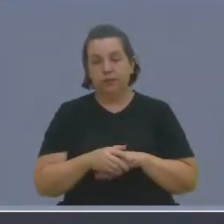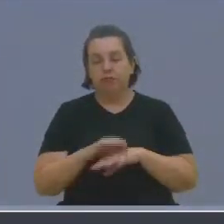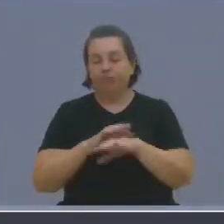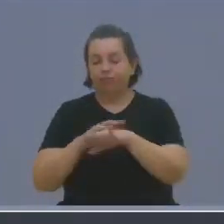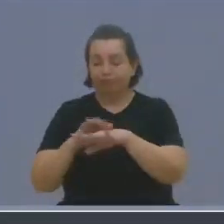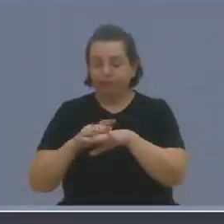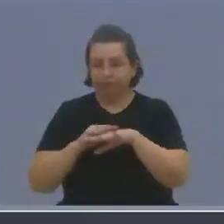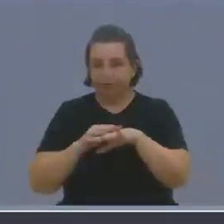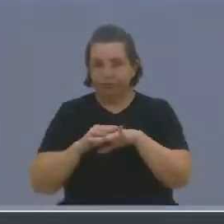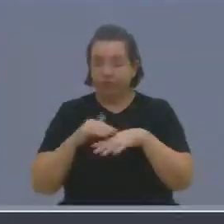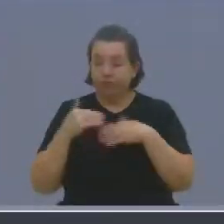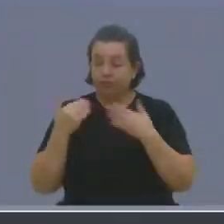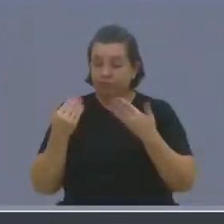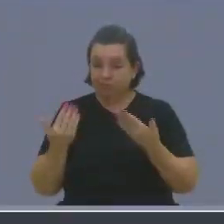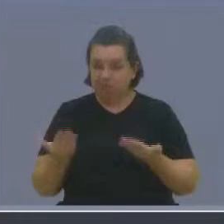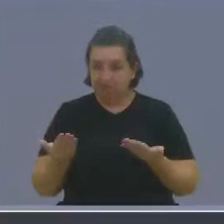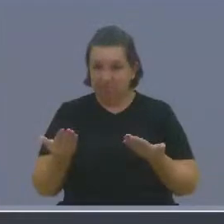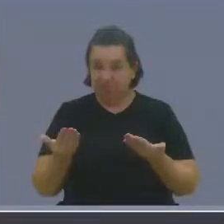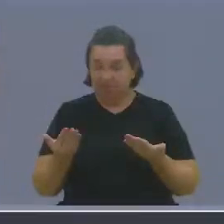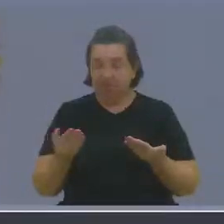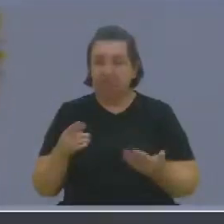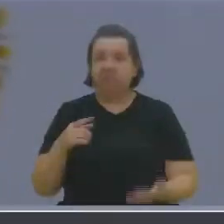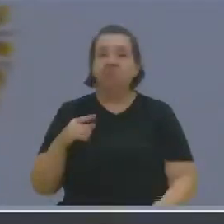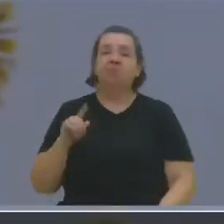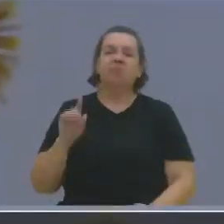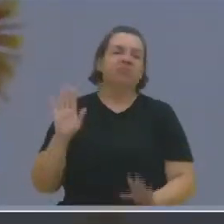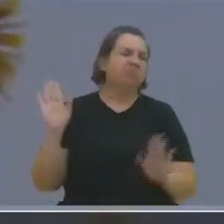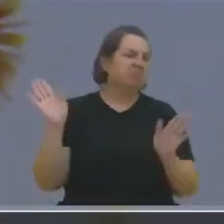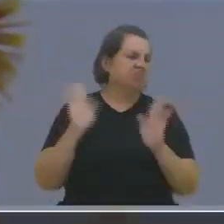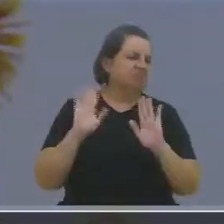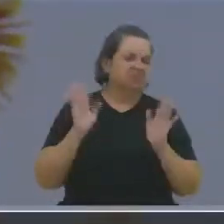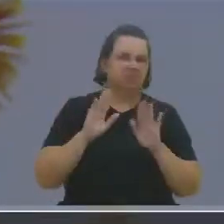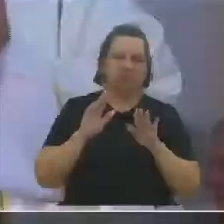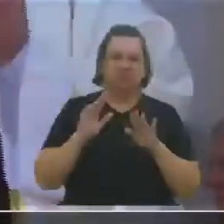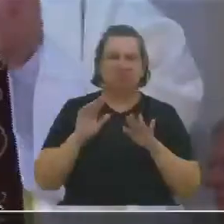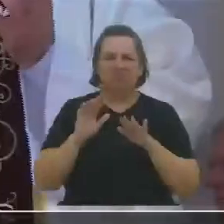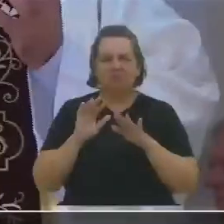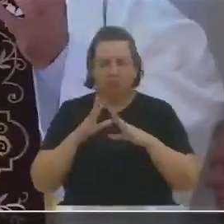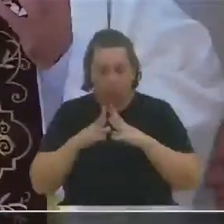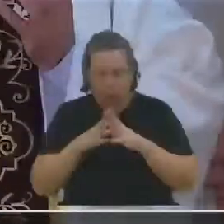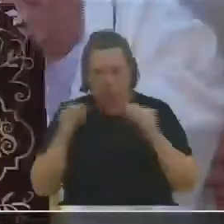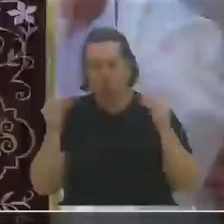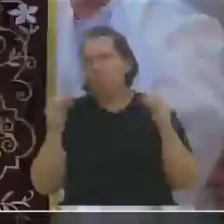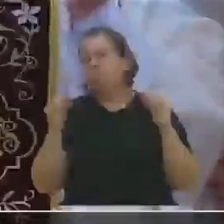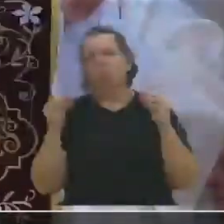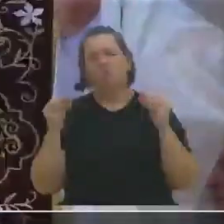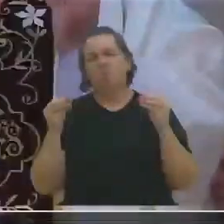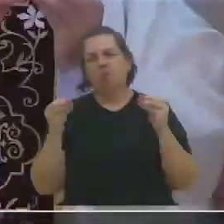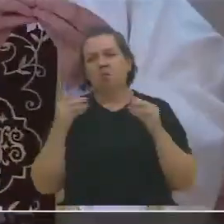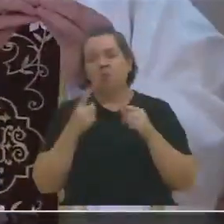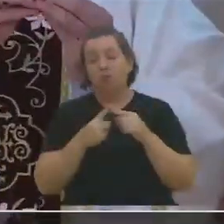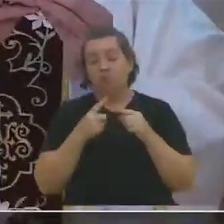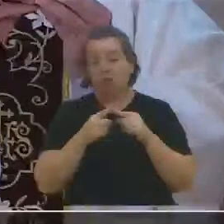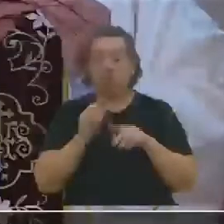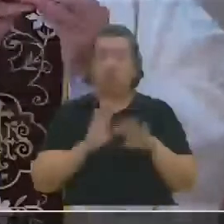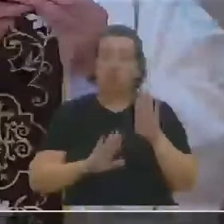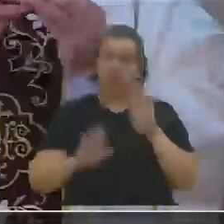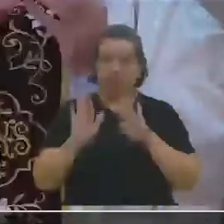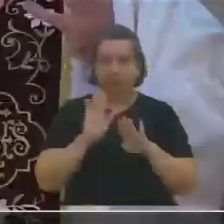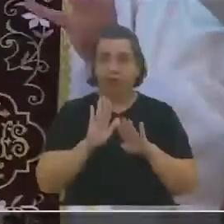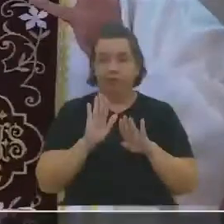Feridas estas, que não são cicatrizadas, porque muitas das